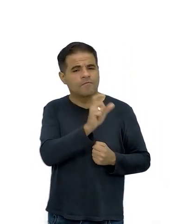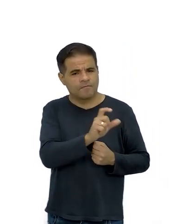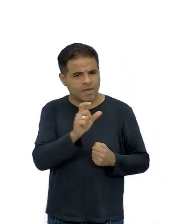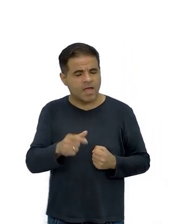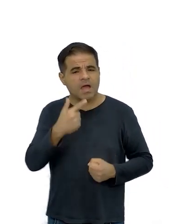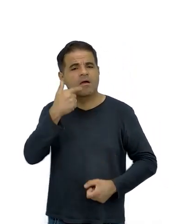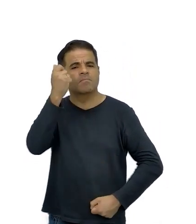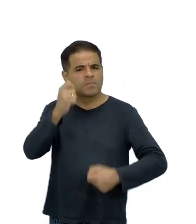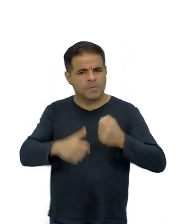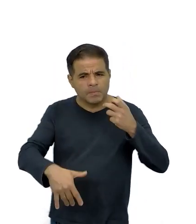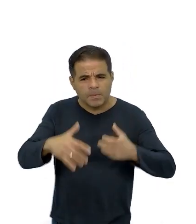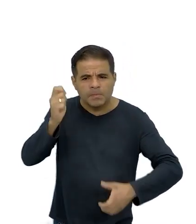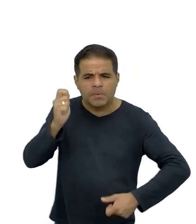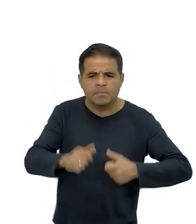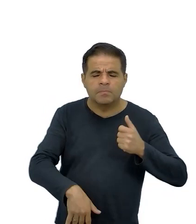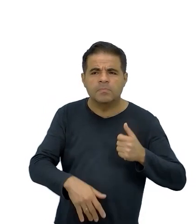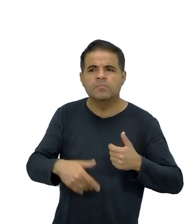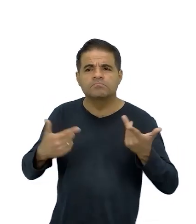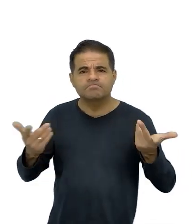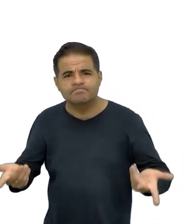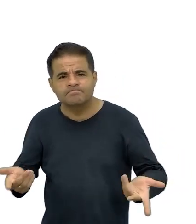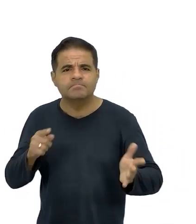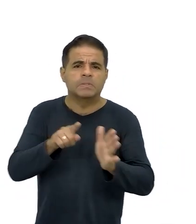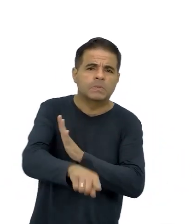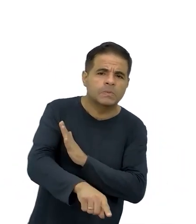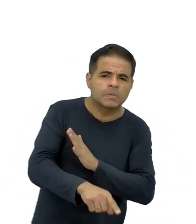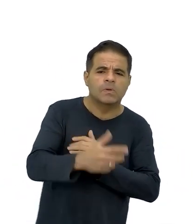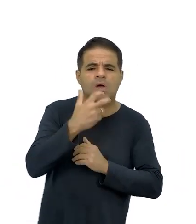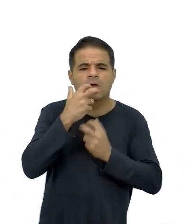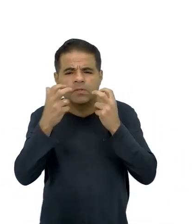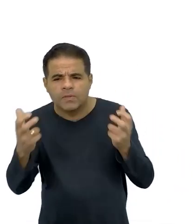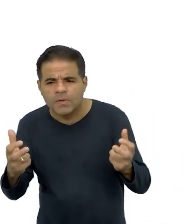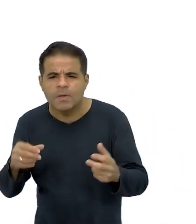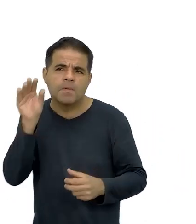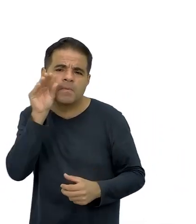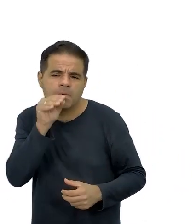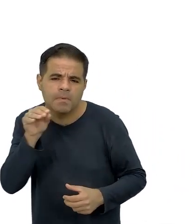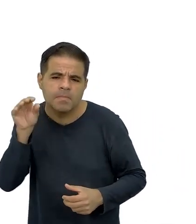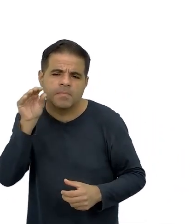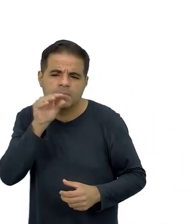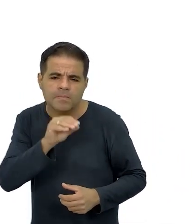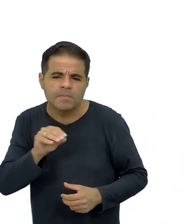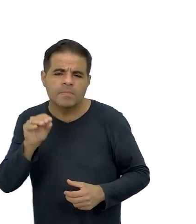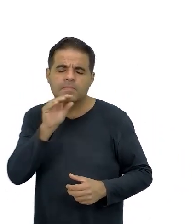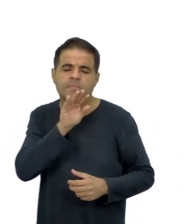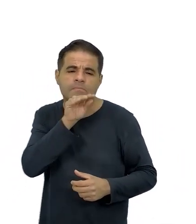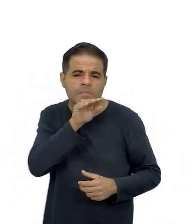de dizer. São aqueles disse, perguntou, gritou, sussurrou,